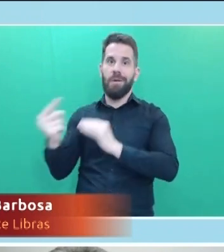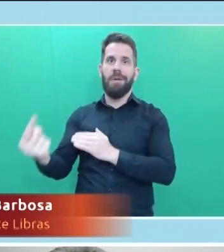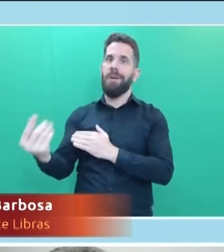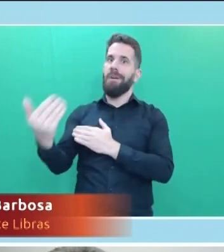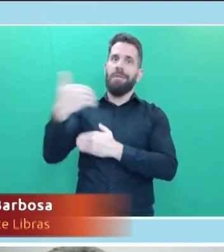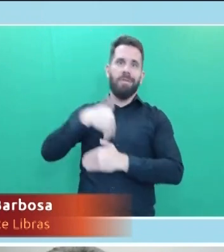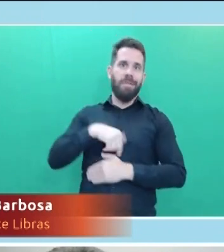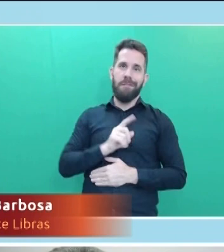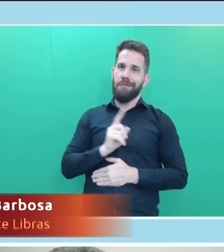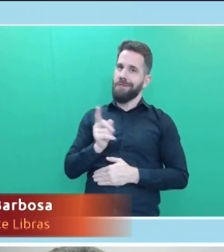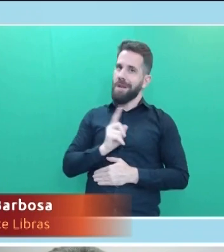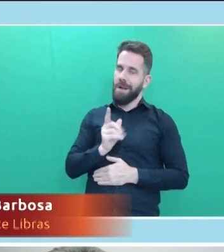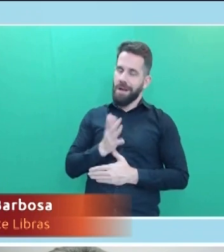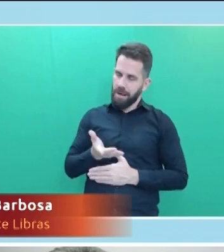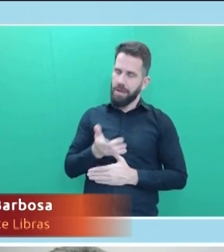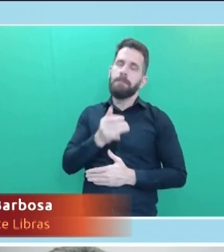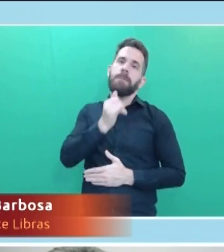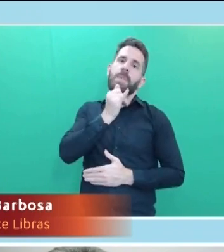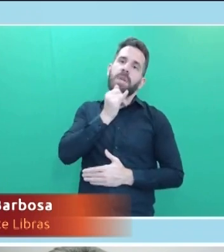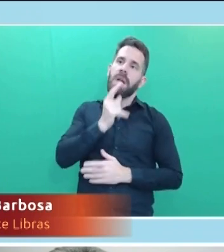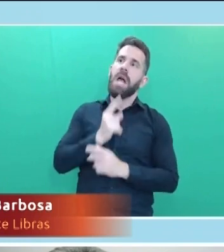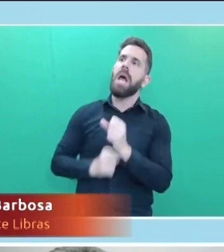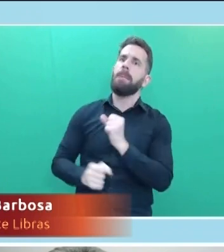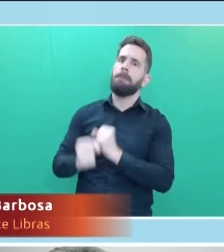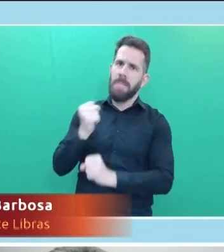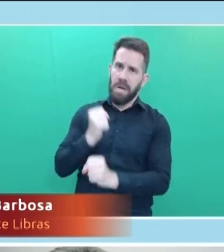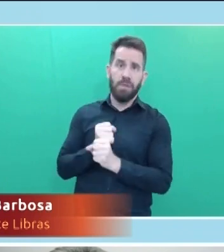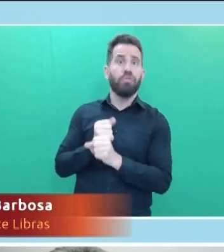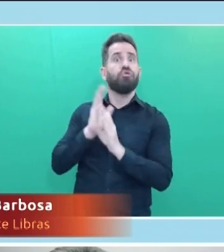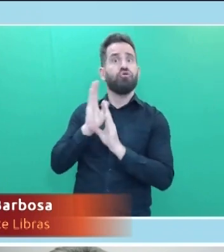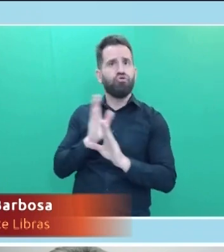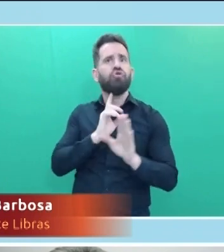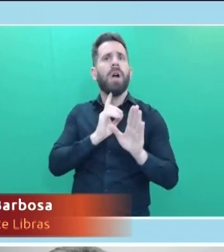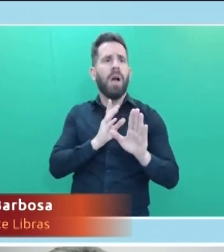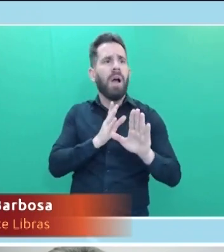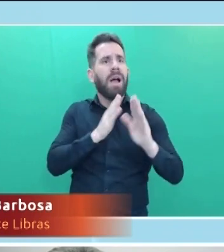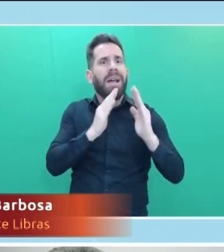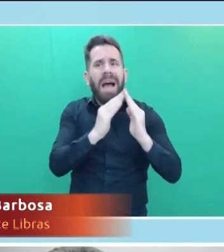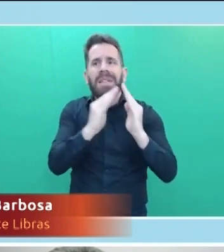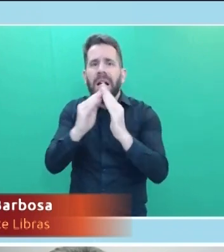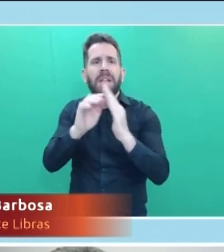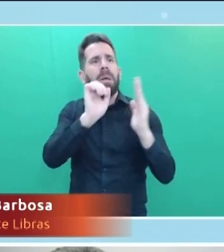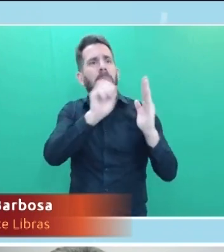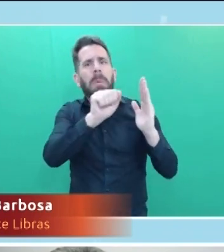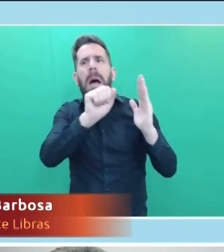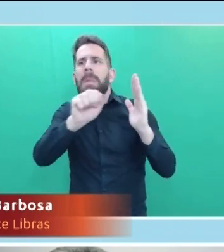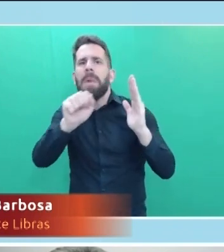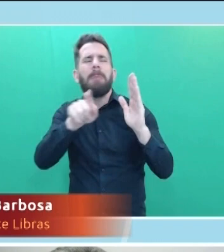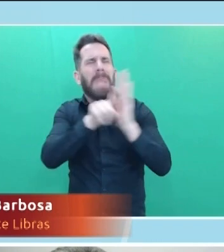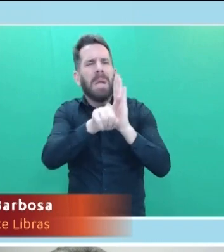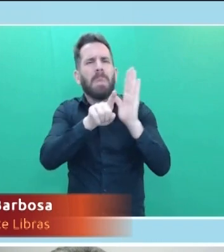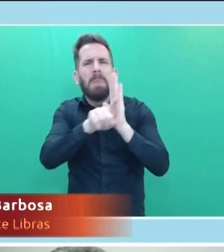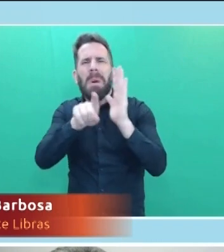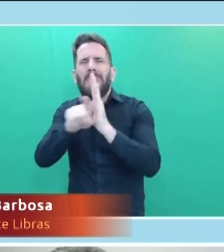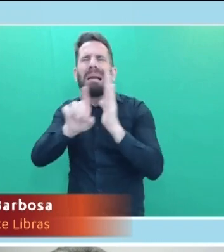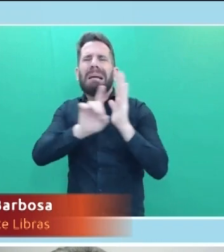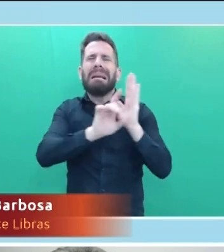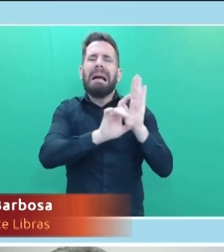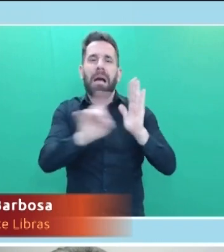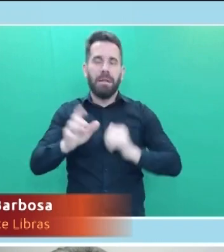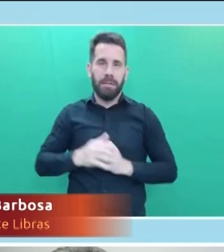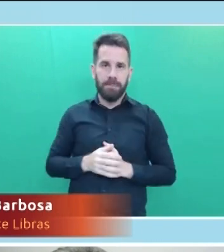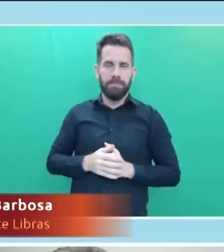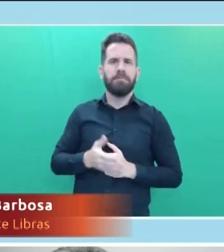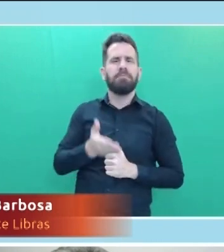aldeia, andaram de casa em casa perguntando. Então, só para o nosso público saber, Manajé, qual